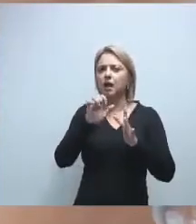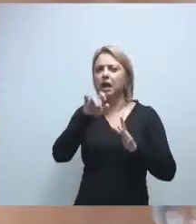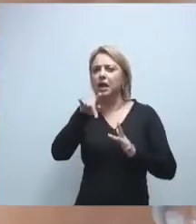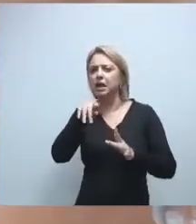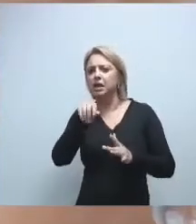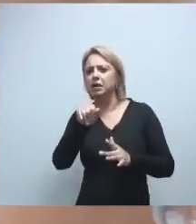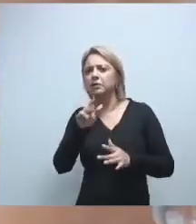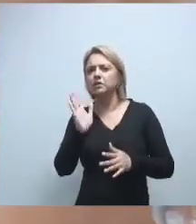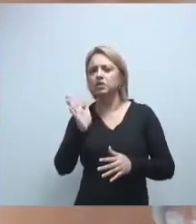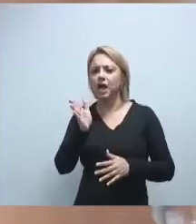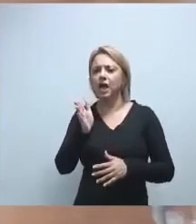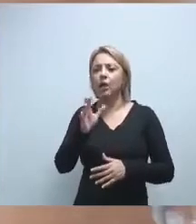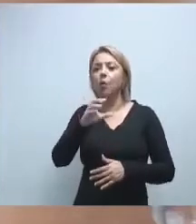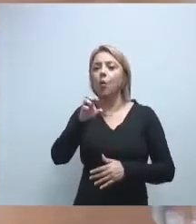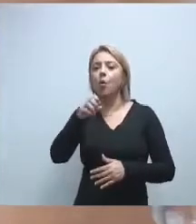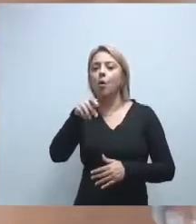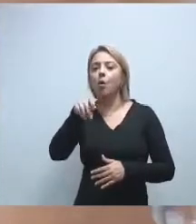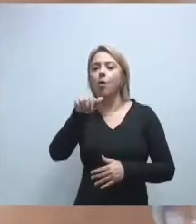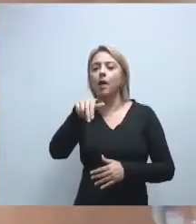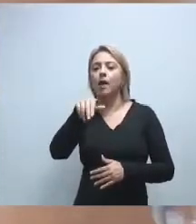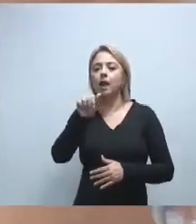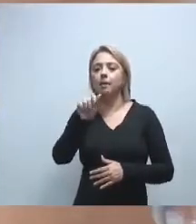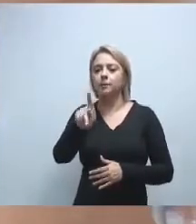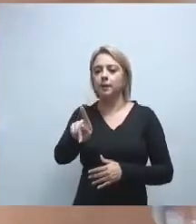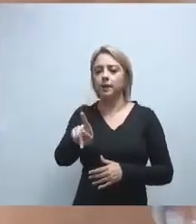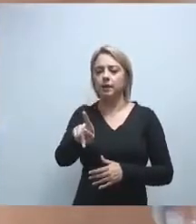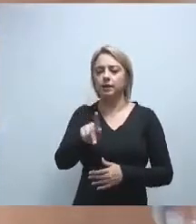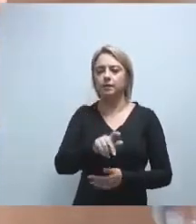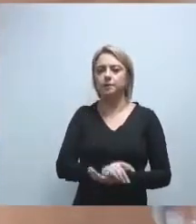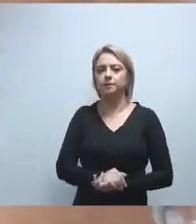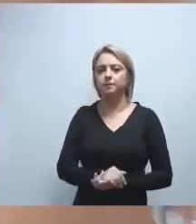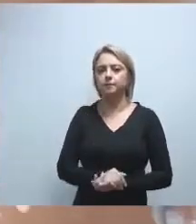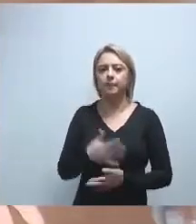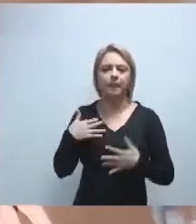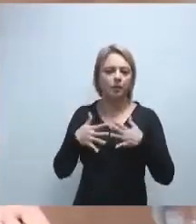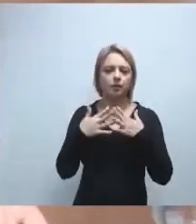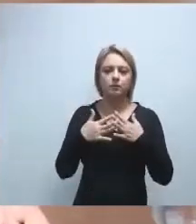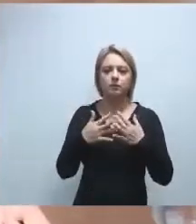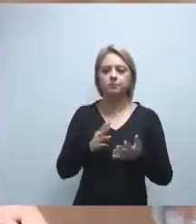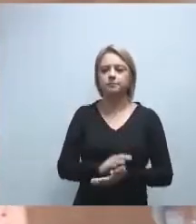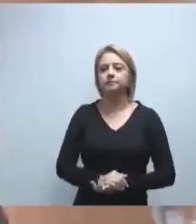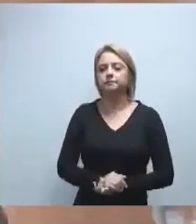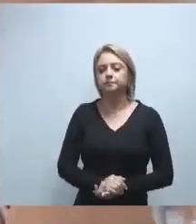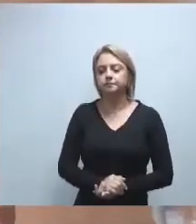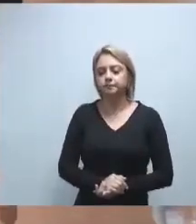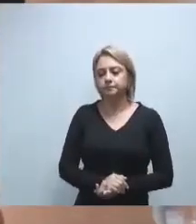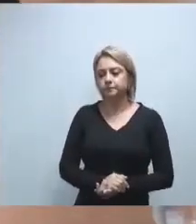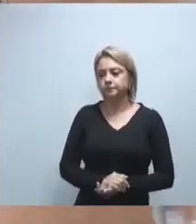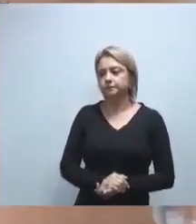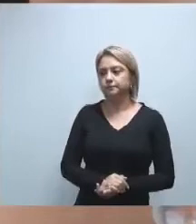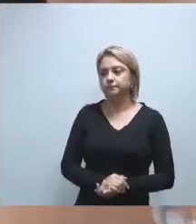não já era conape antes era km o seu tamanho do tempo da carreira pilan